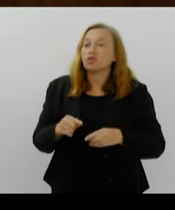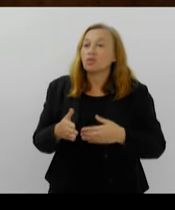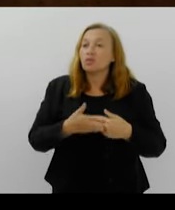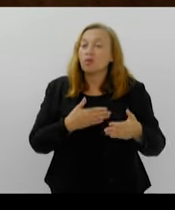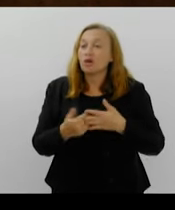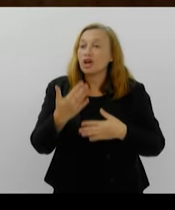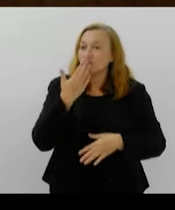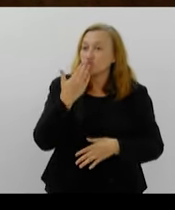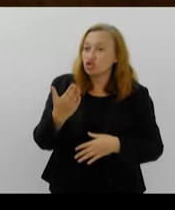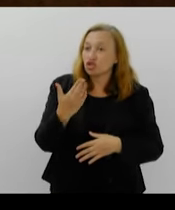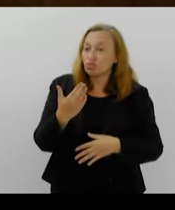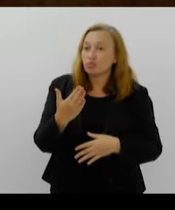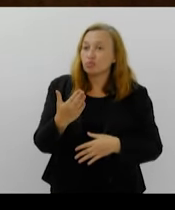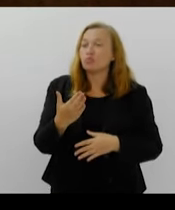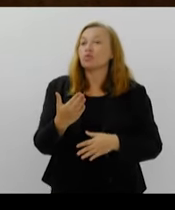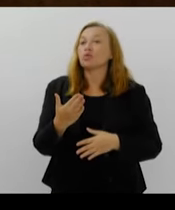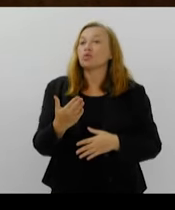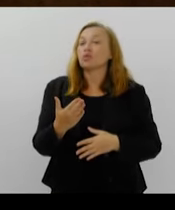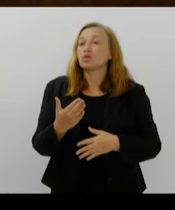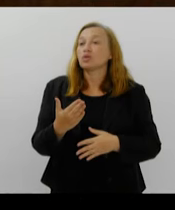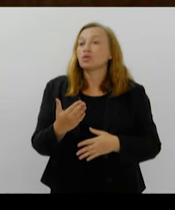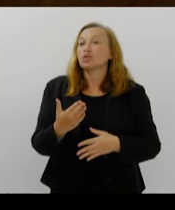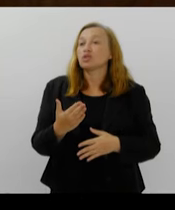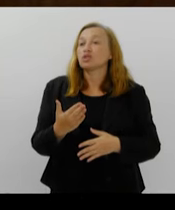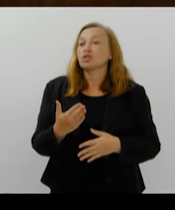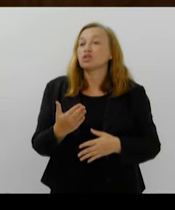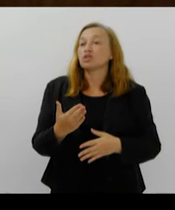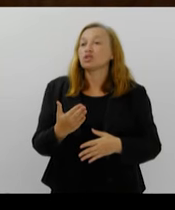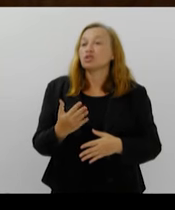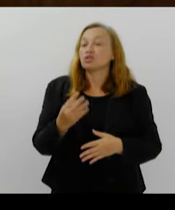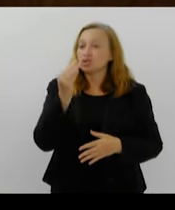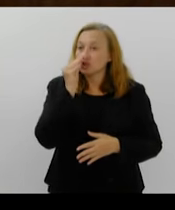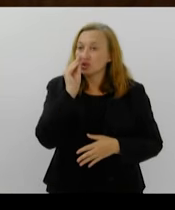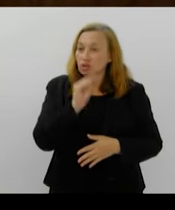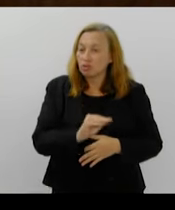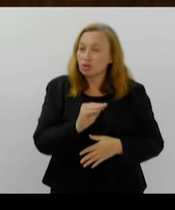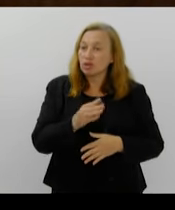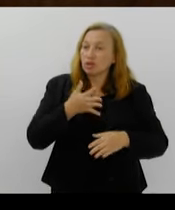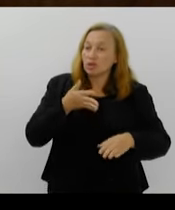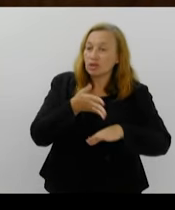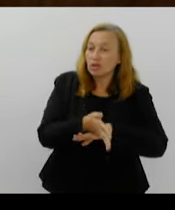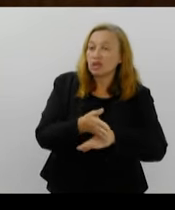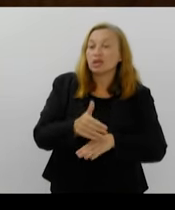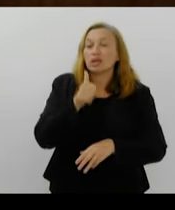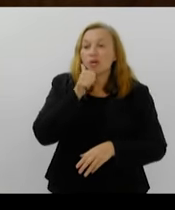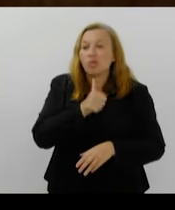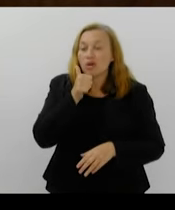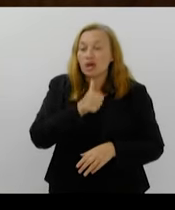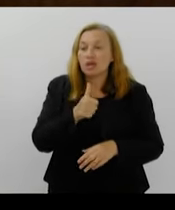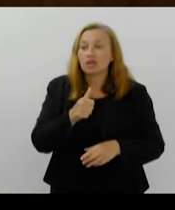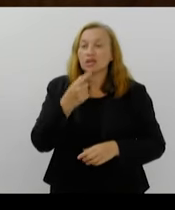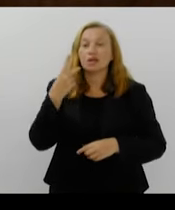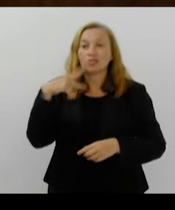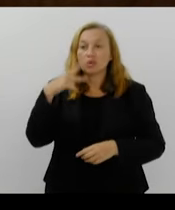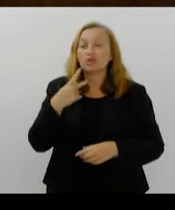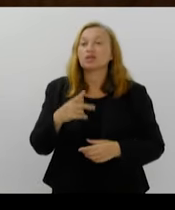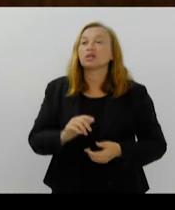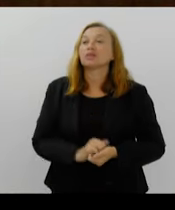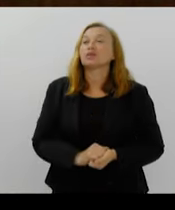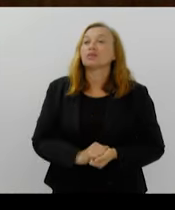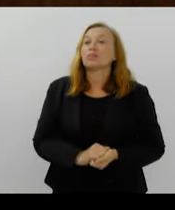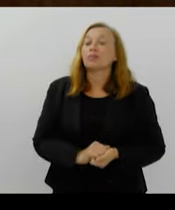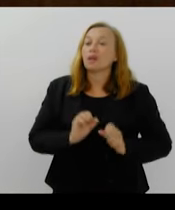de Conduta que impeça ou dificulte o ingresso das mulheres na política estamos aí